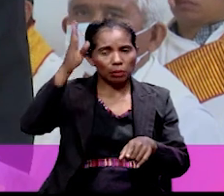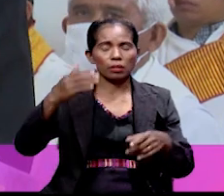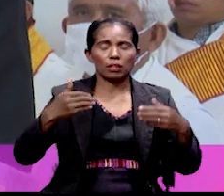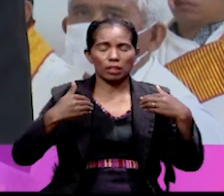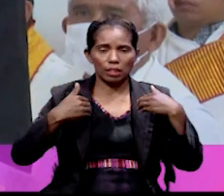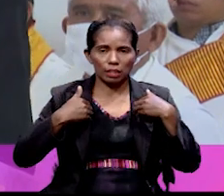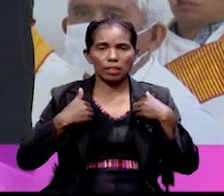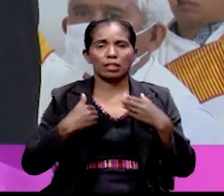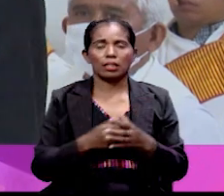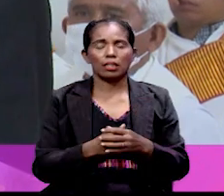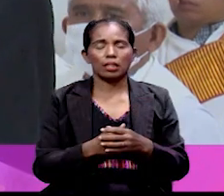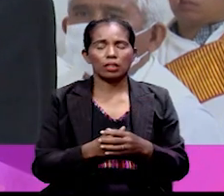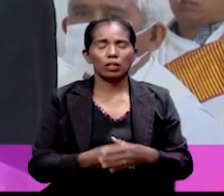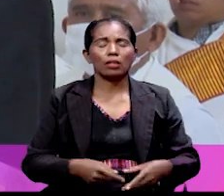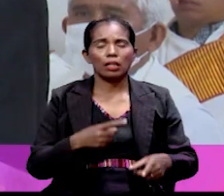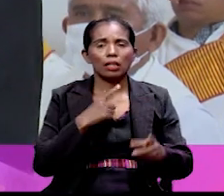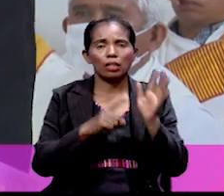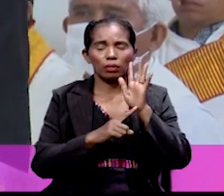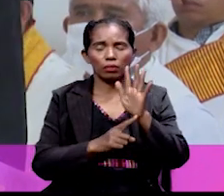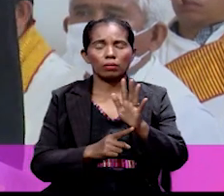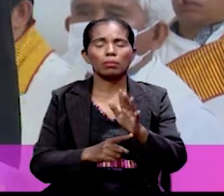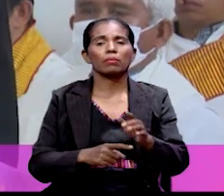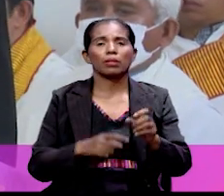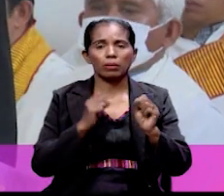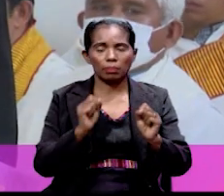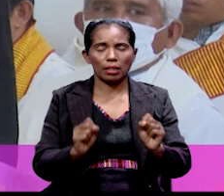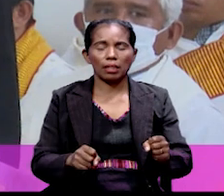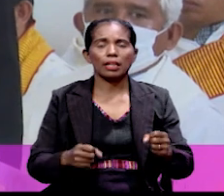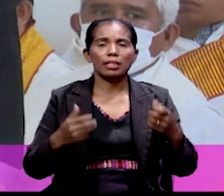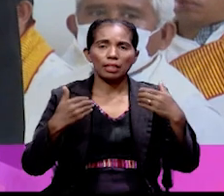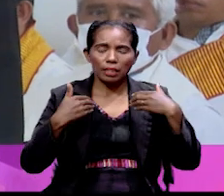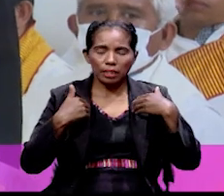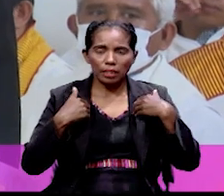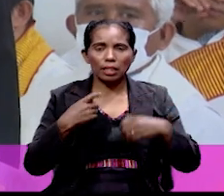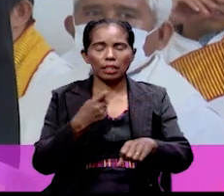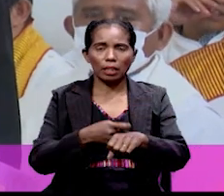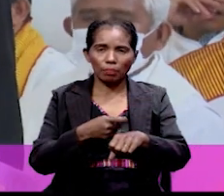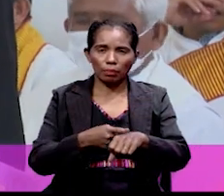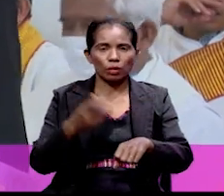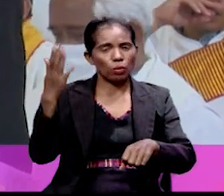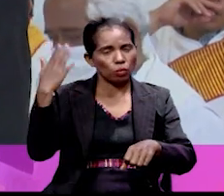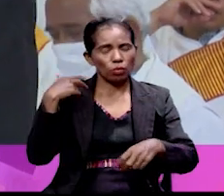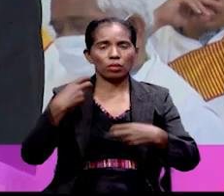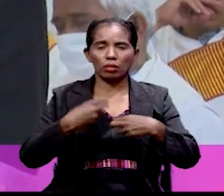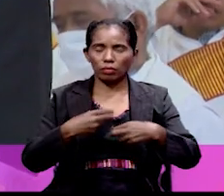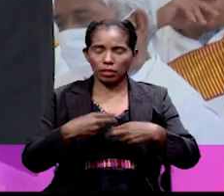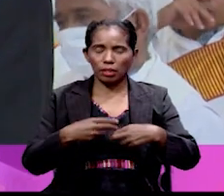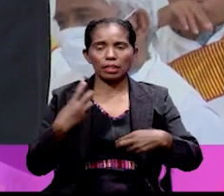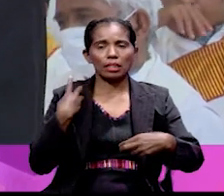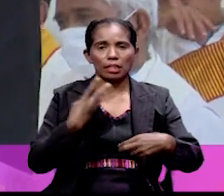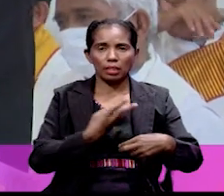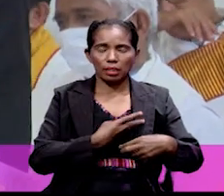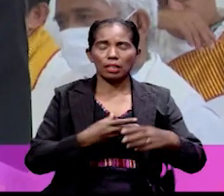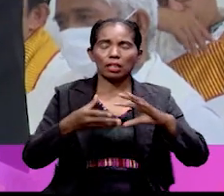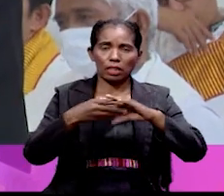Munícia, onde influencia da Alamba acontecimento Sira. É período ainda difícil, e aí tem a história.